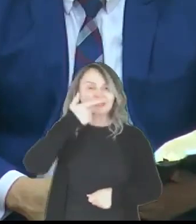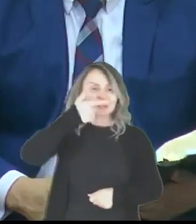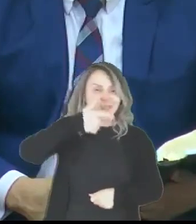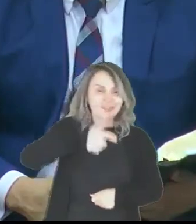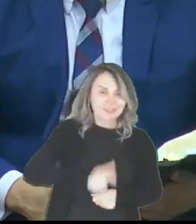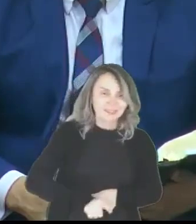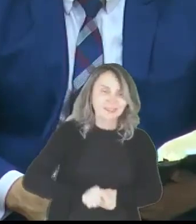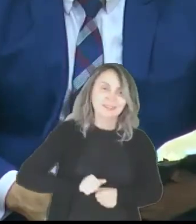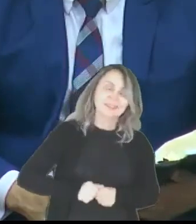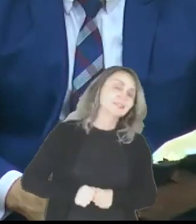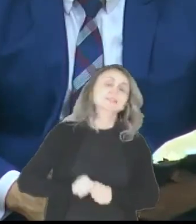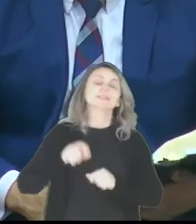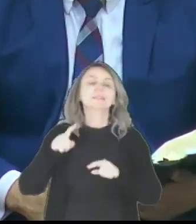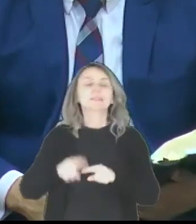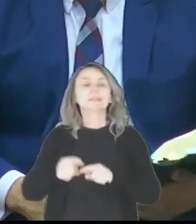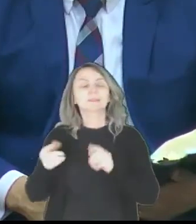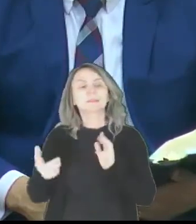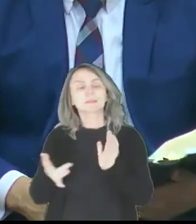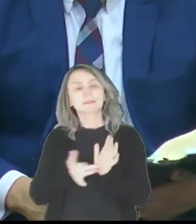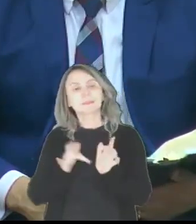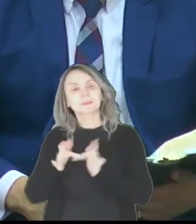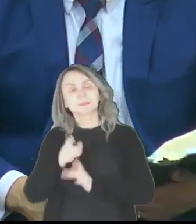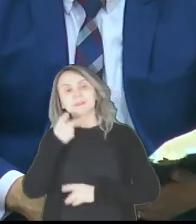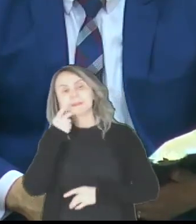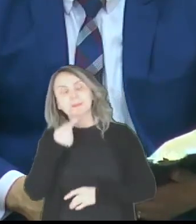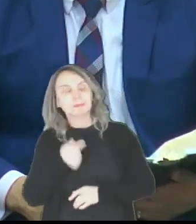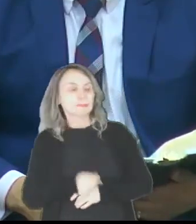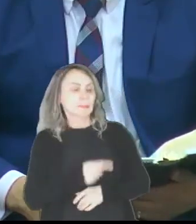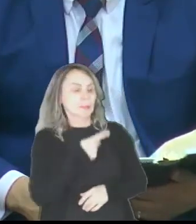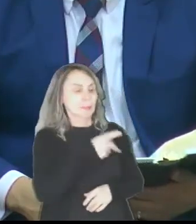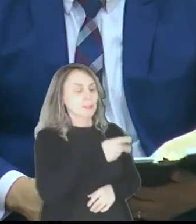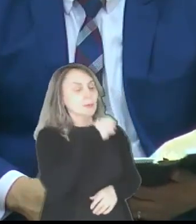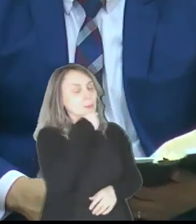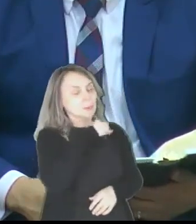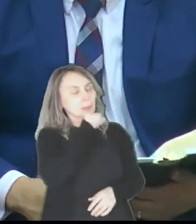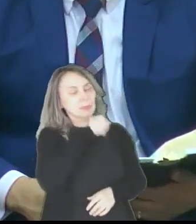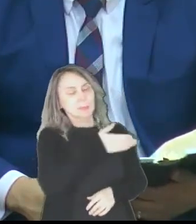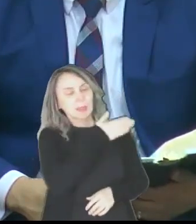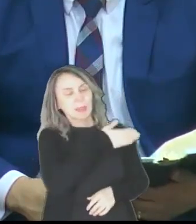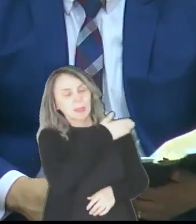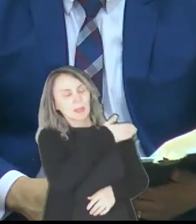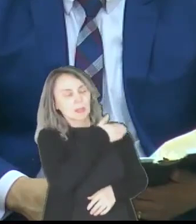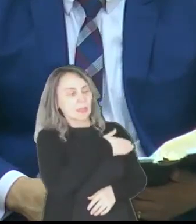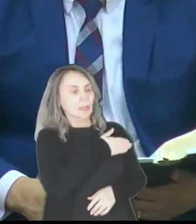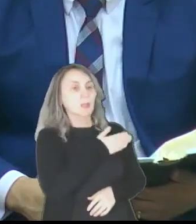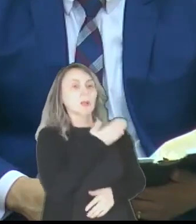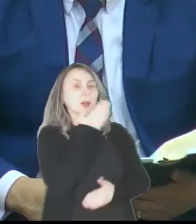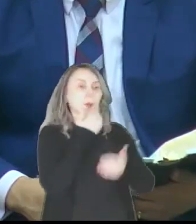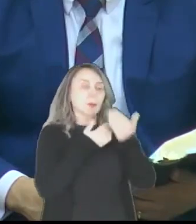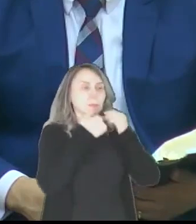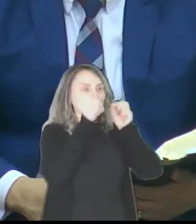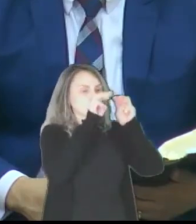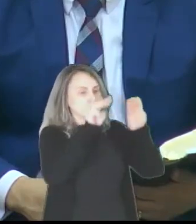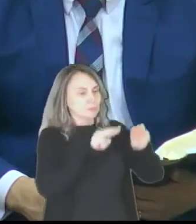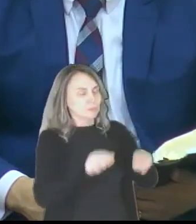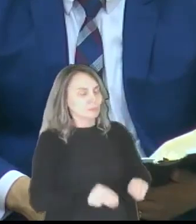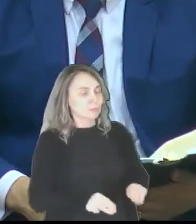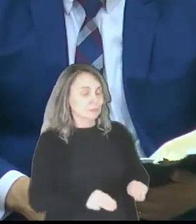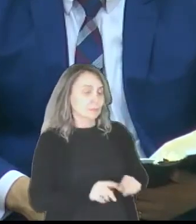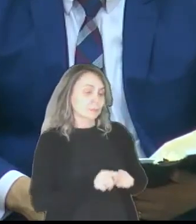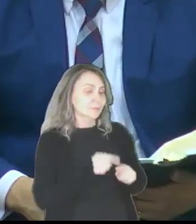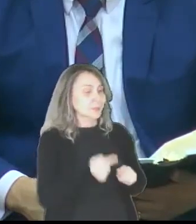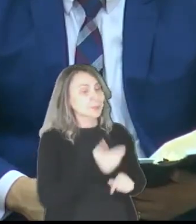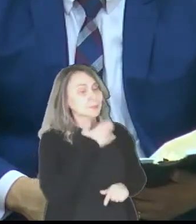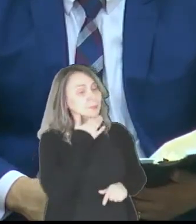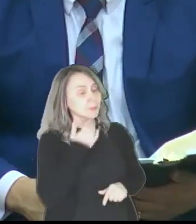disse: vossos pais comeram maná no deserto e morreram, mas quem comer a minha carne